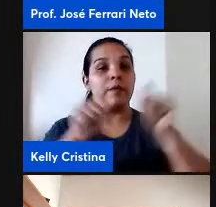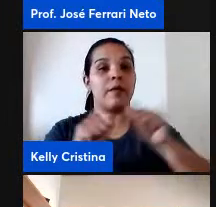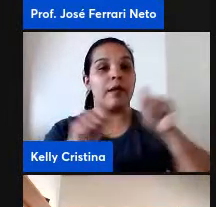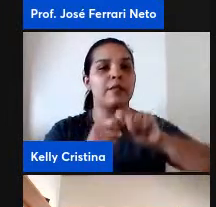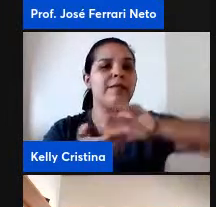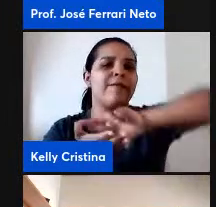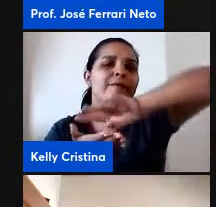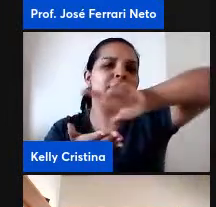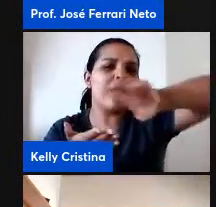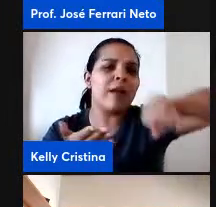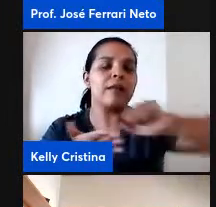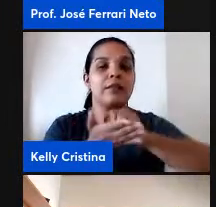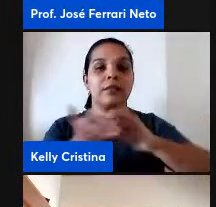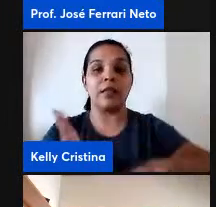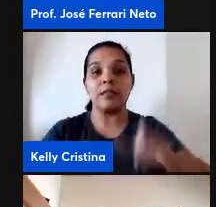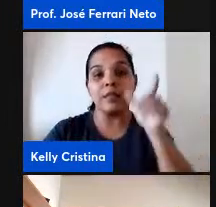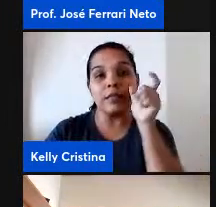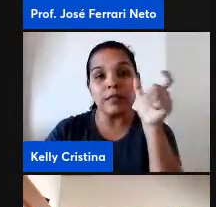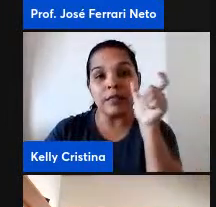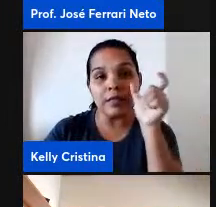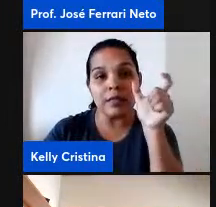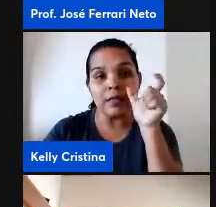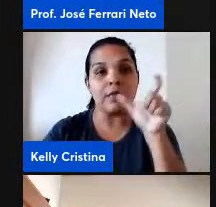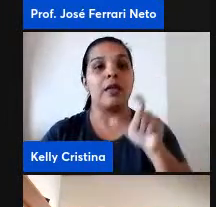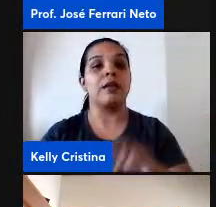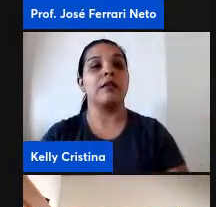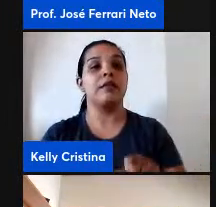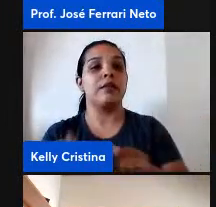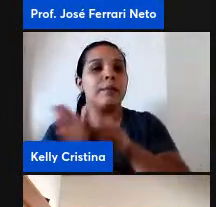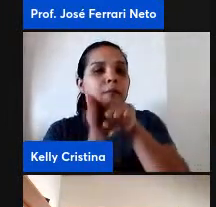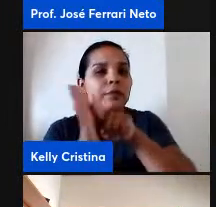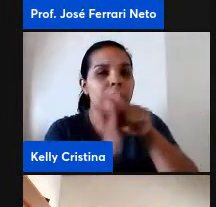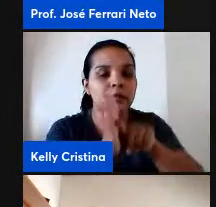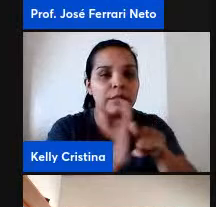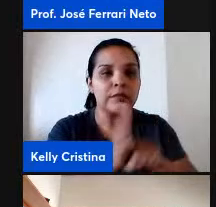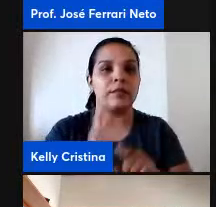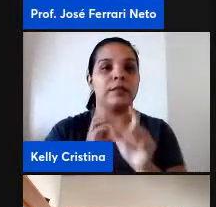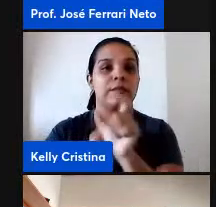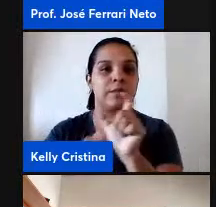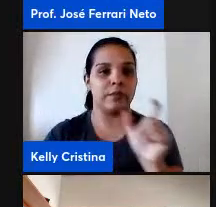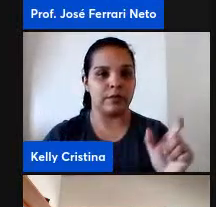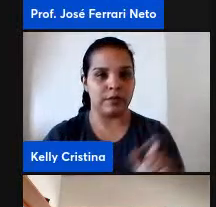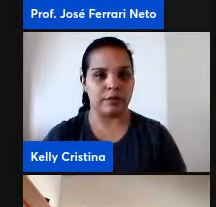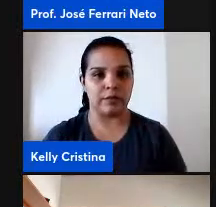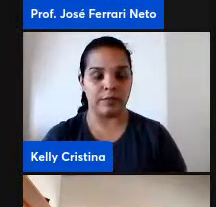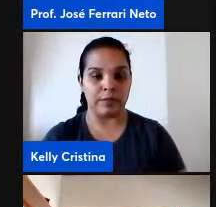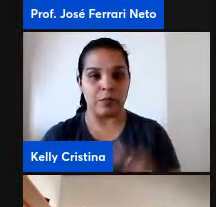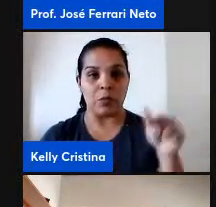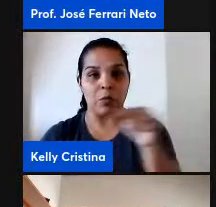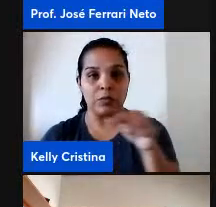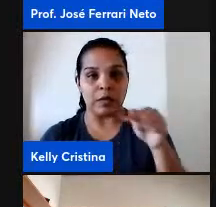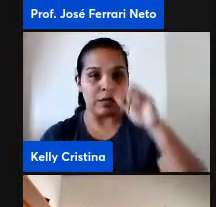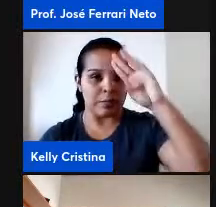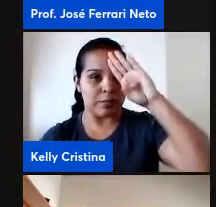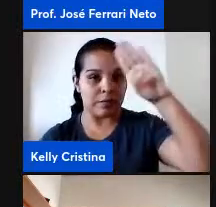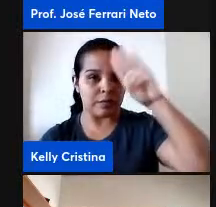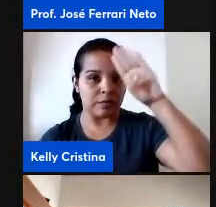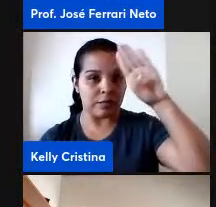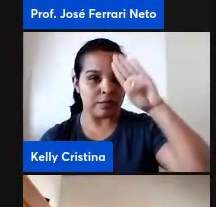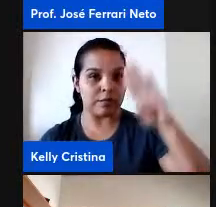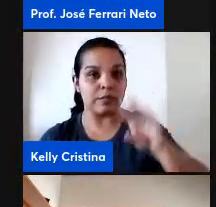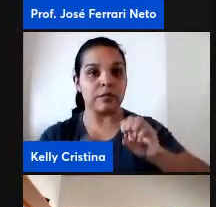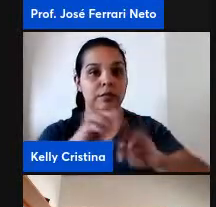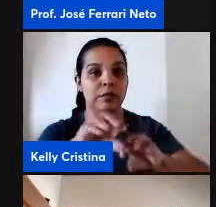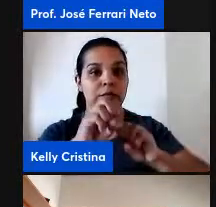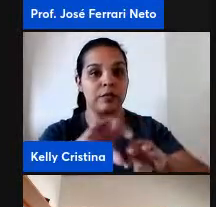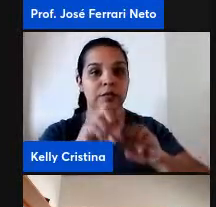variadas e interessantes de análise e síntese das palavras. O sétimo princípio didático de ensino. Embora